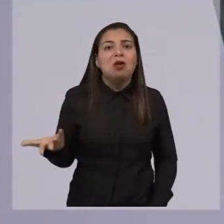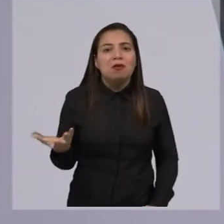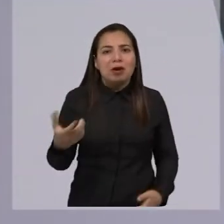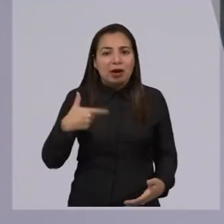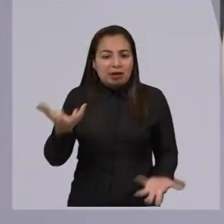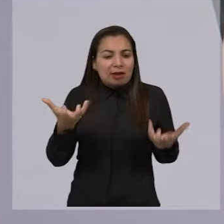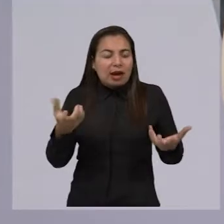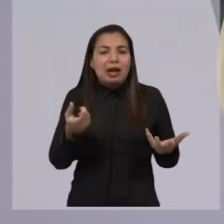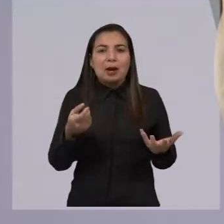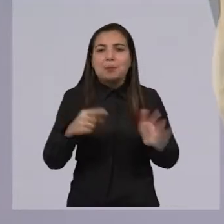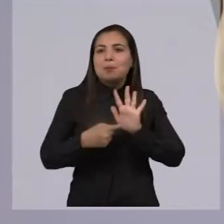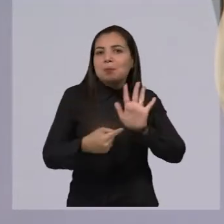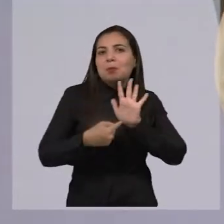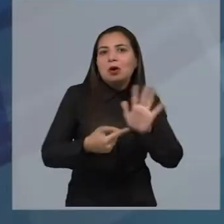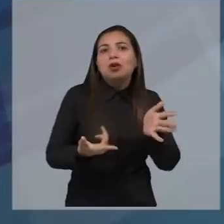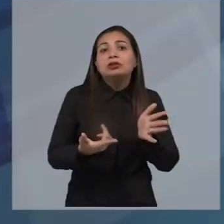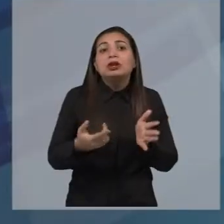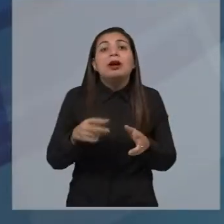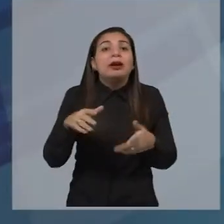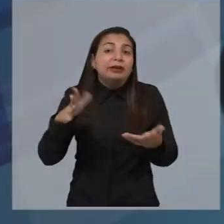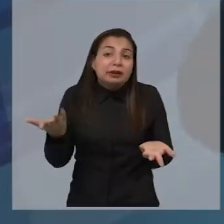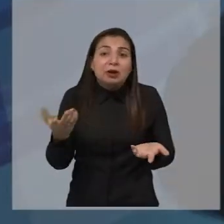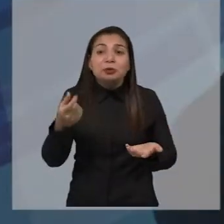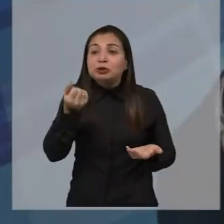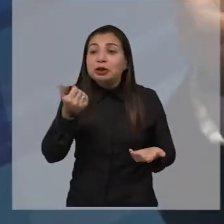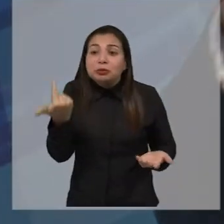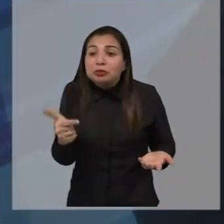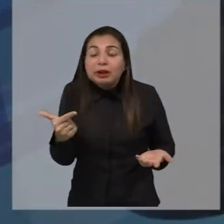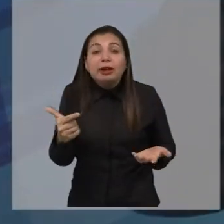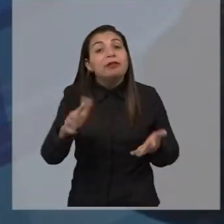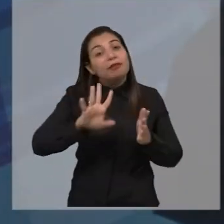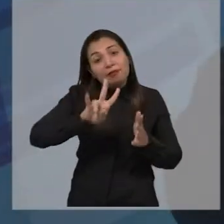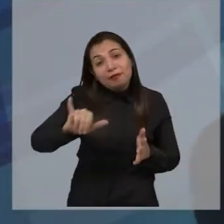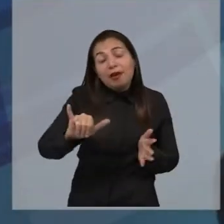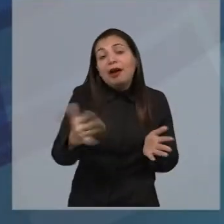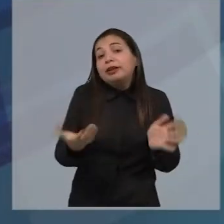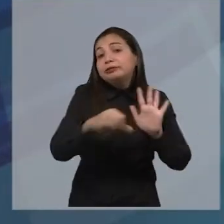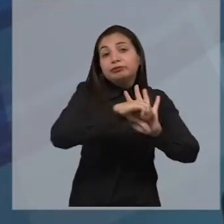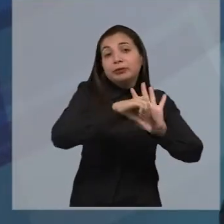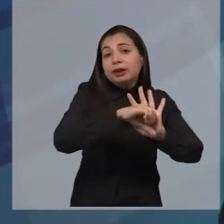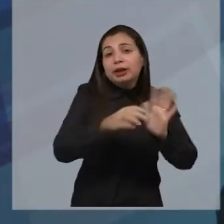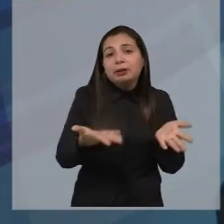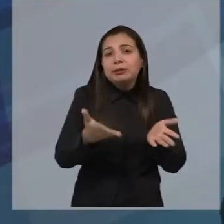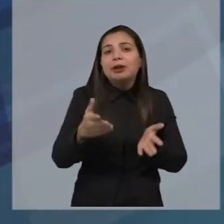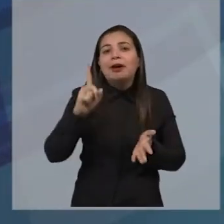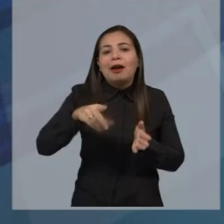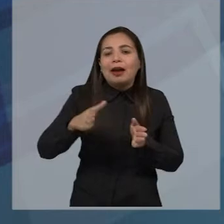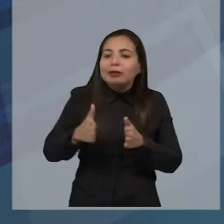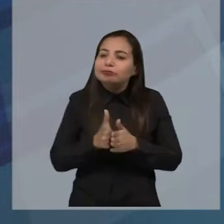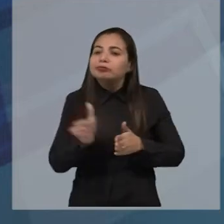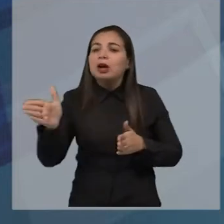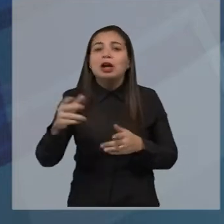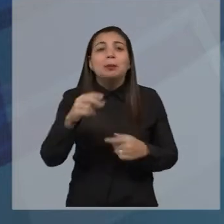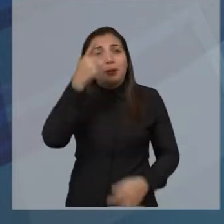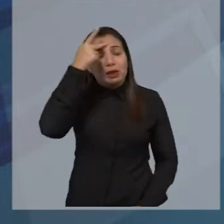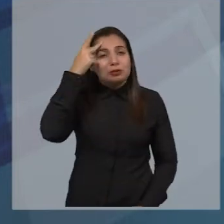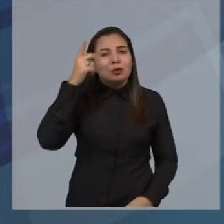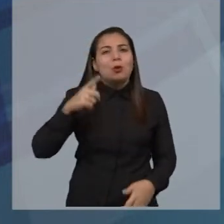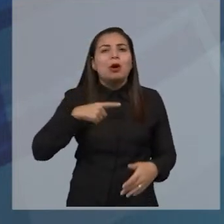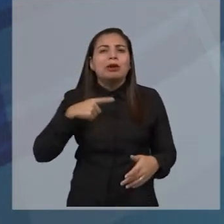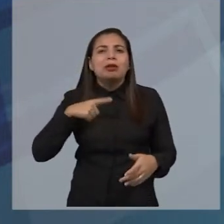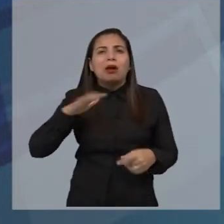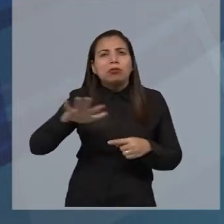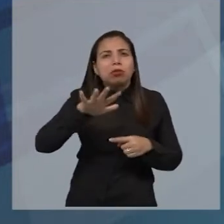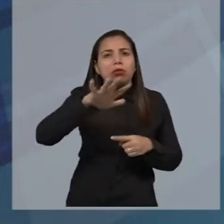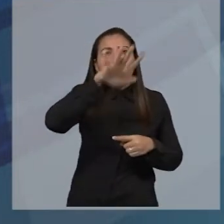que ostentar. Mas isso está na sociedade como um todo. Isso é doença da sociedade, é lógico. Vê só achando que é esse menino pobre que vai...